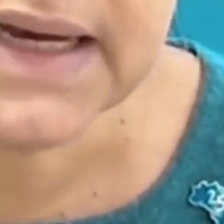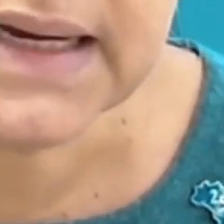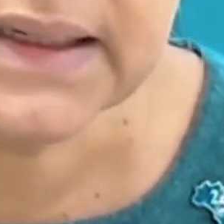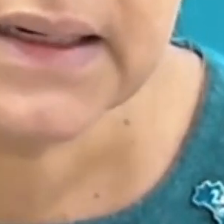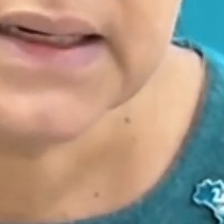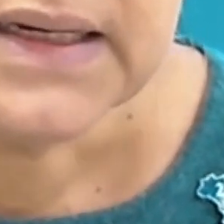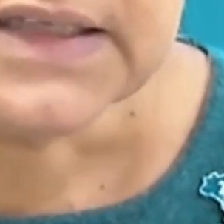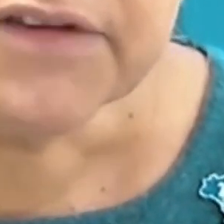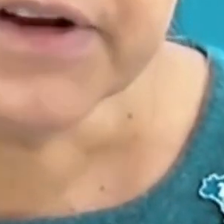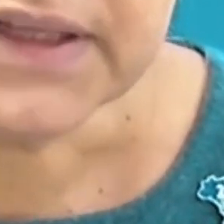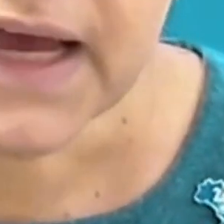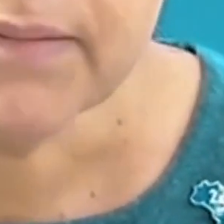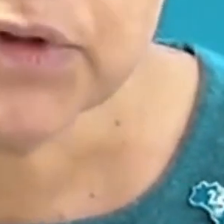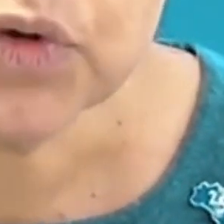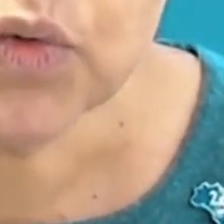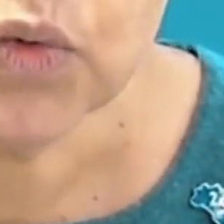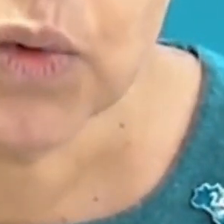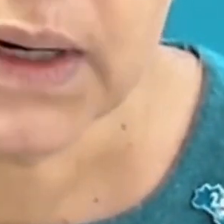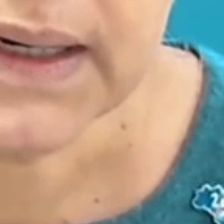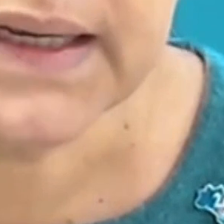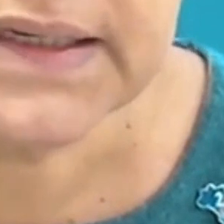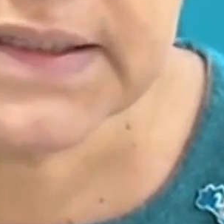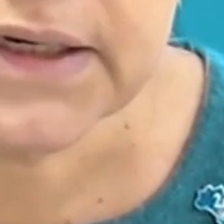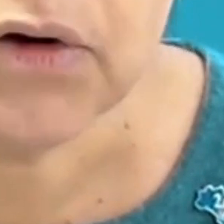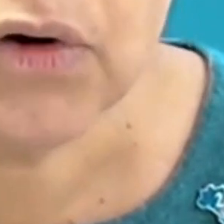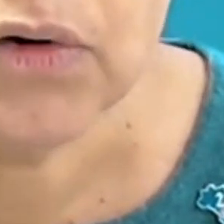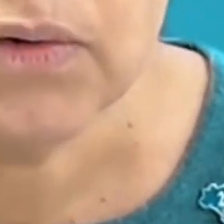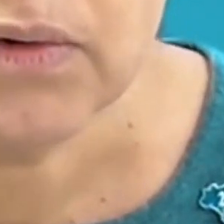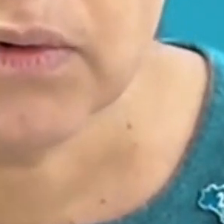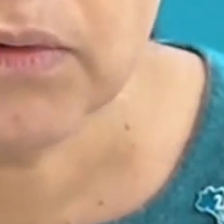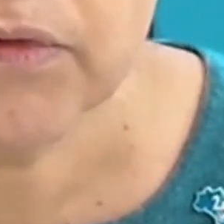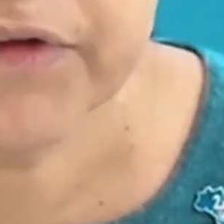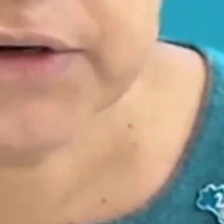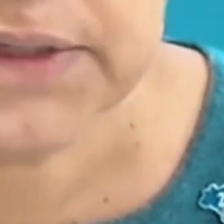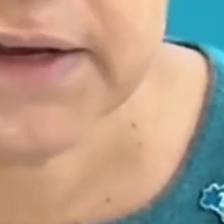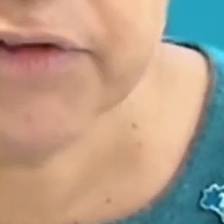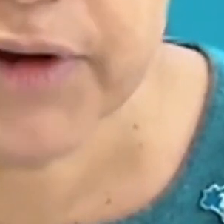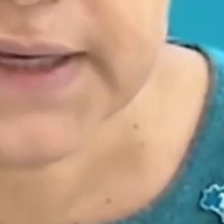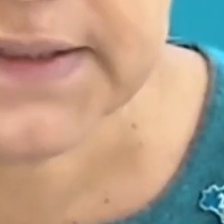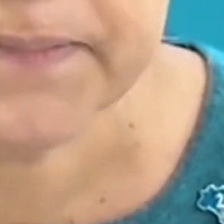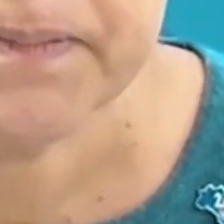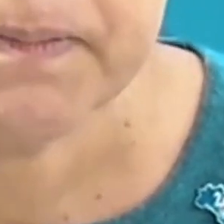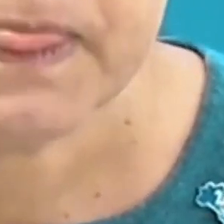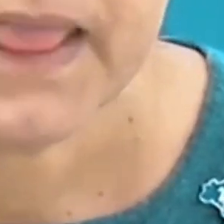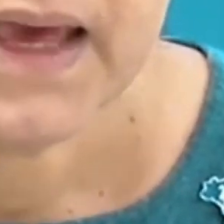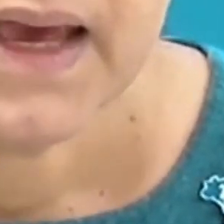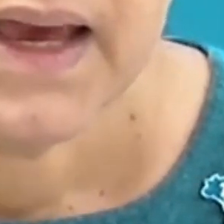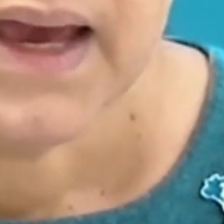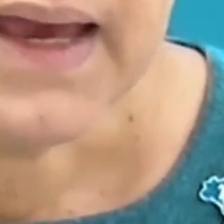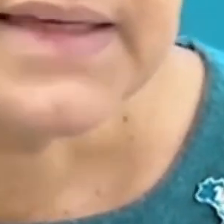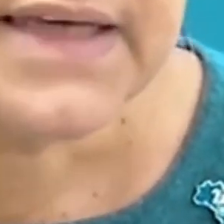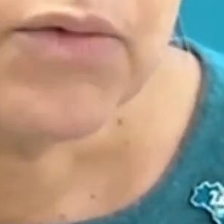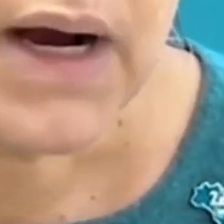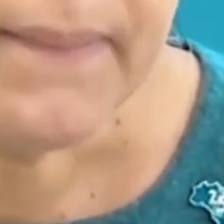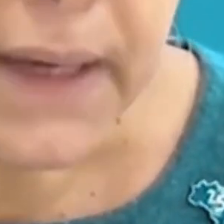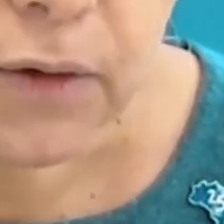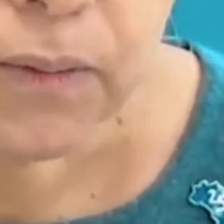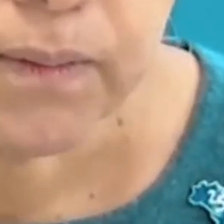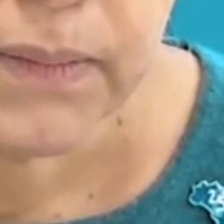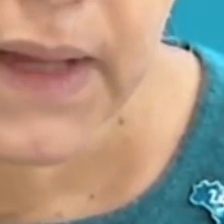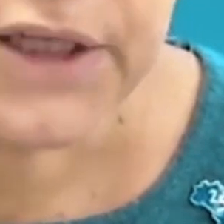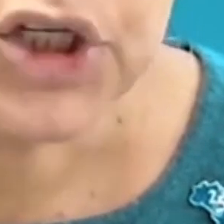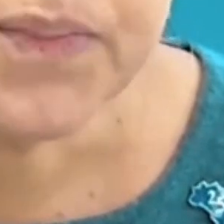ser atualizada se enfrentarmos uma crise com vírus da influenza. Esse